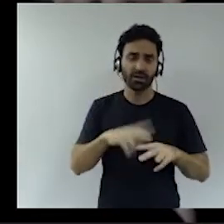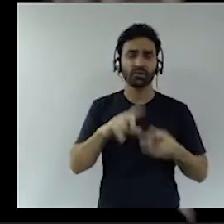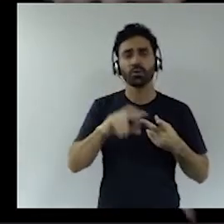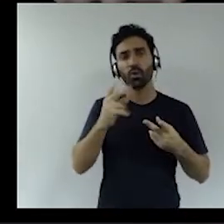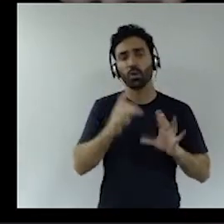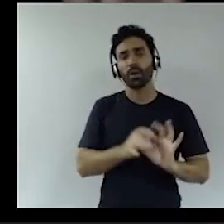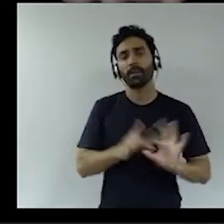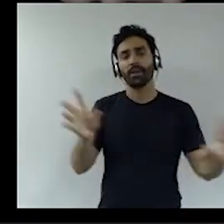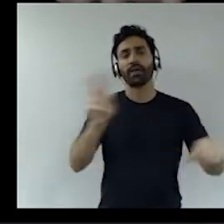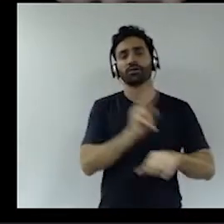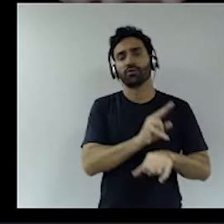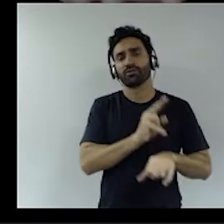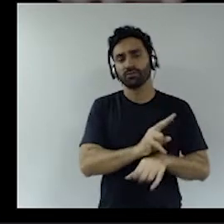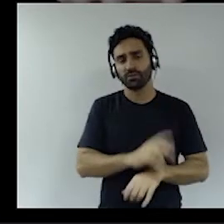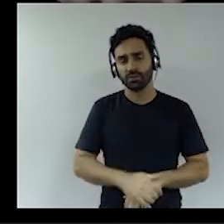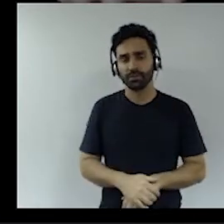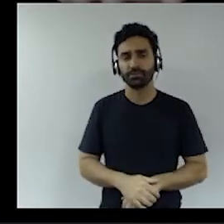provisória